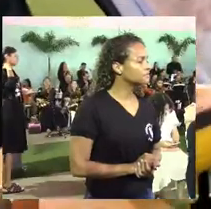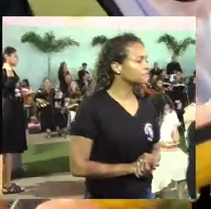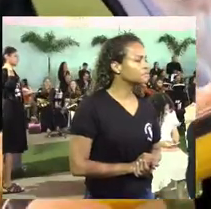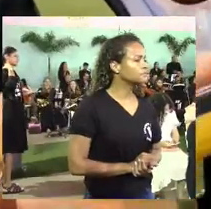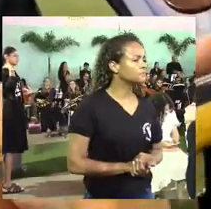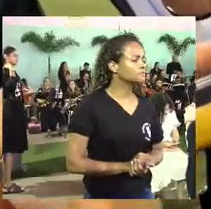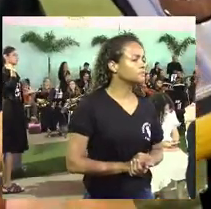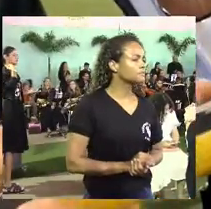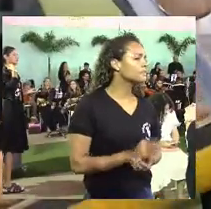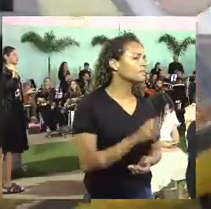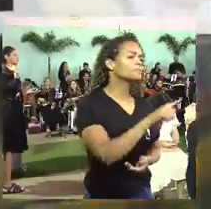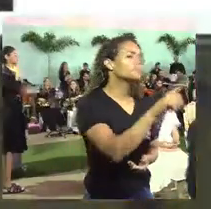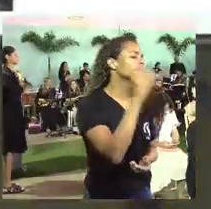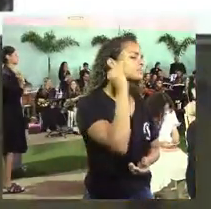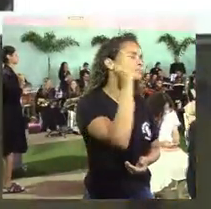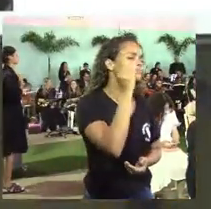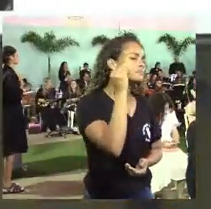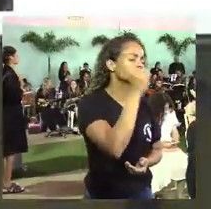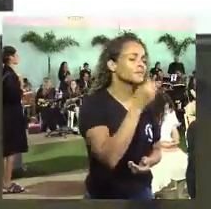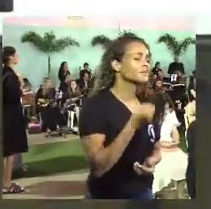quantas vezes